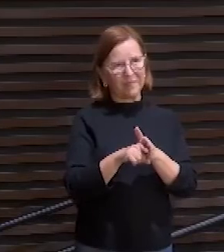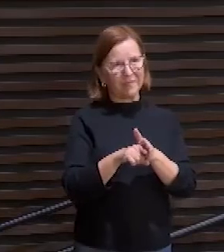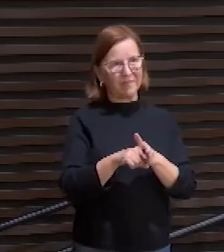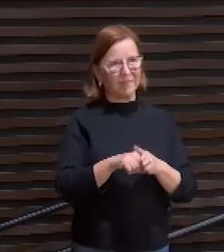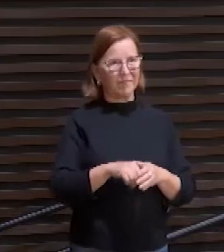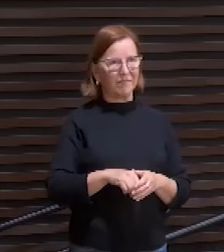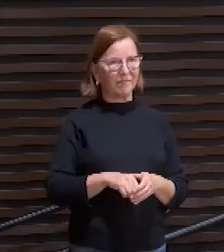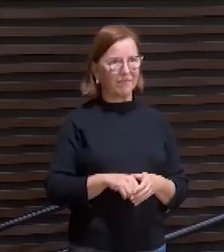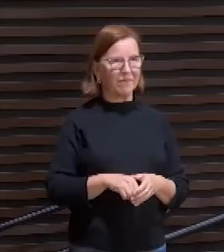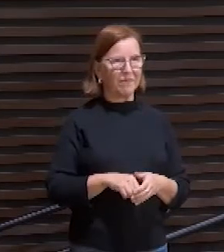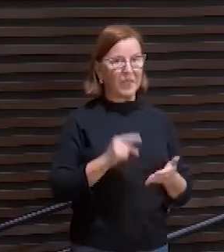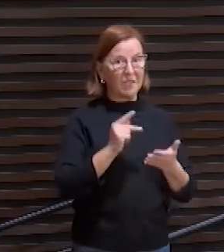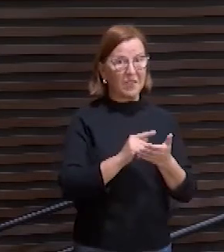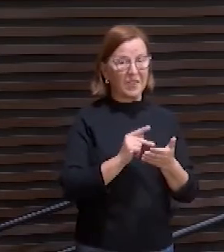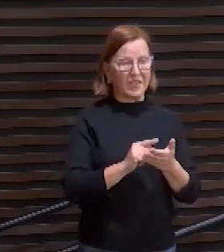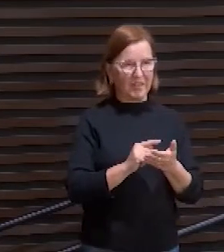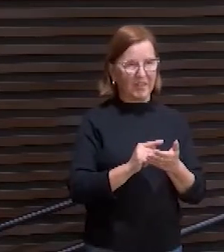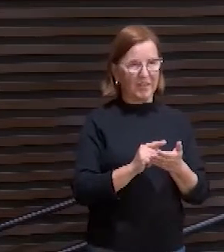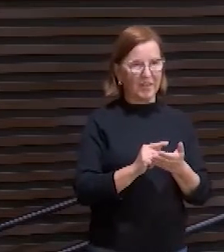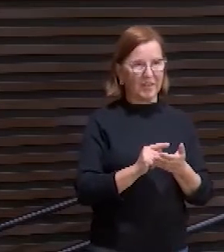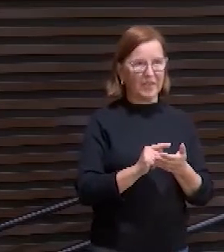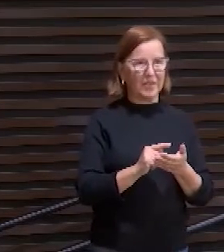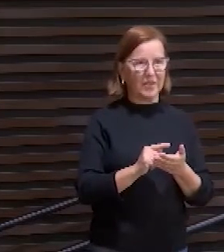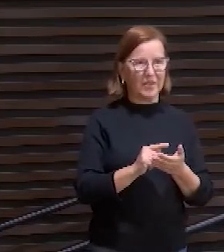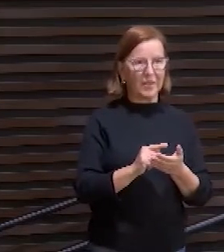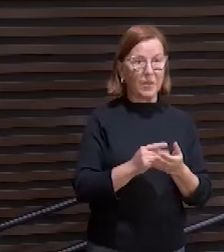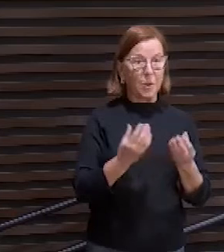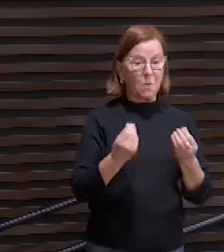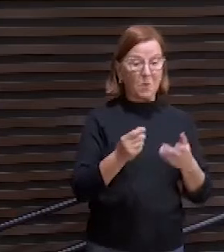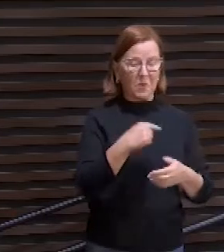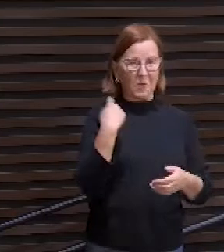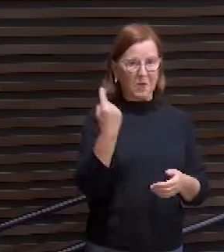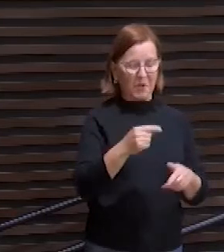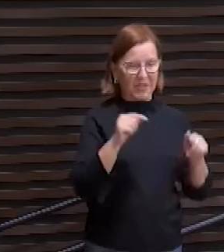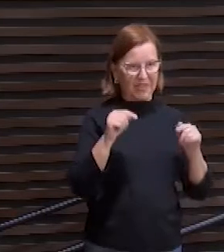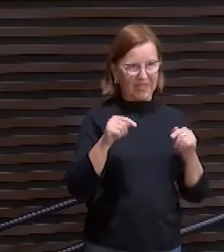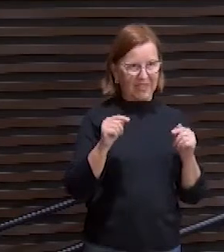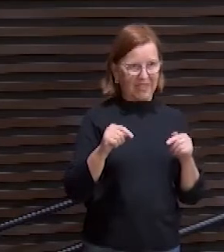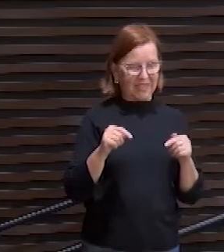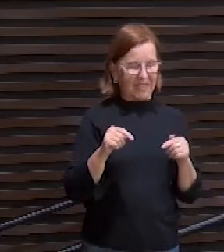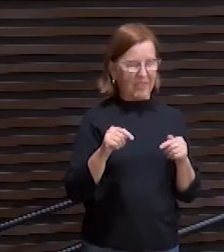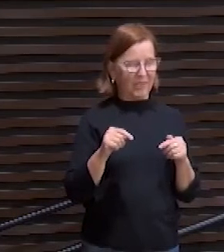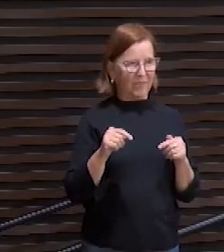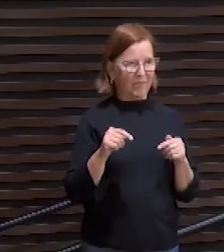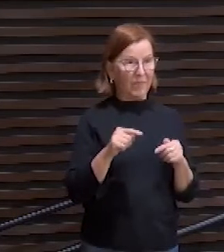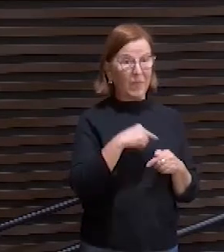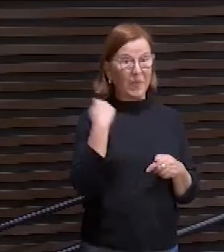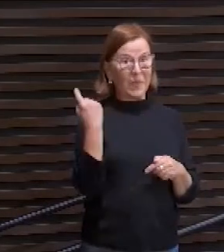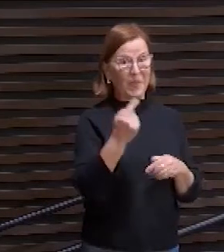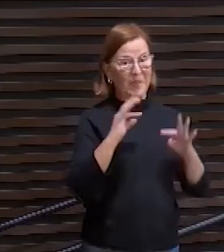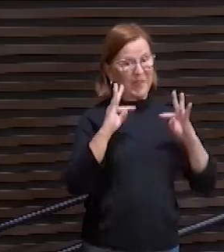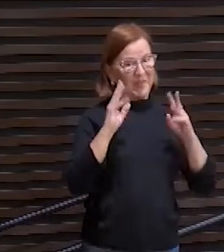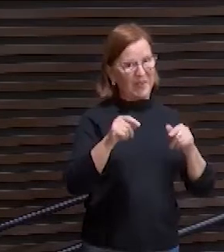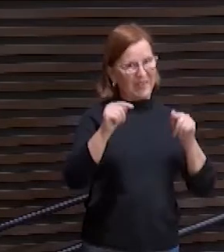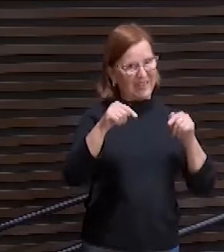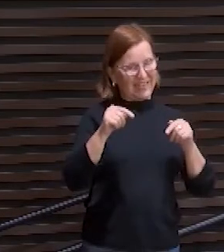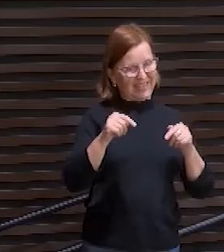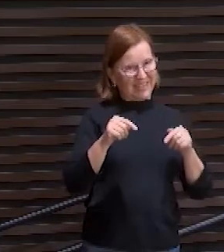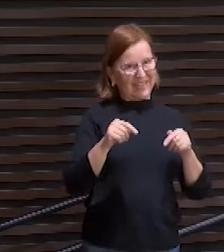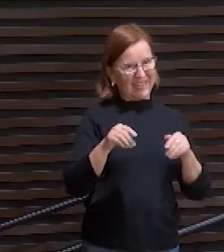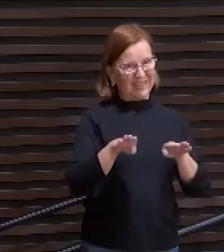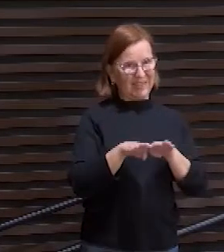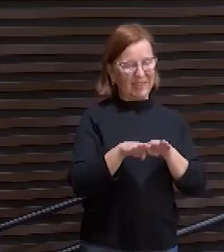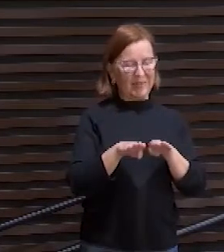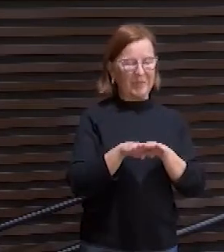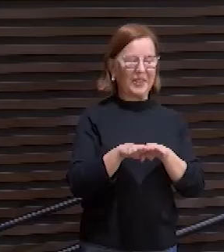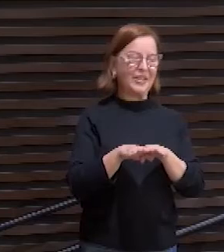Na verdade, muitos de nós aqui, o que nós todos aqui temos em comum, é